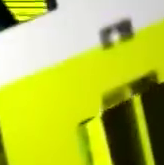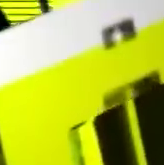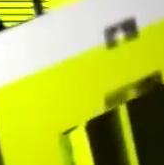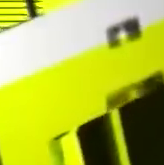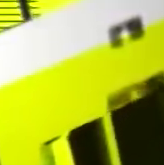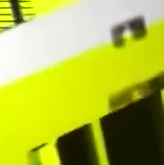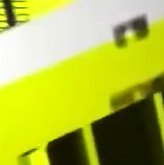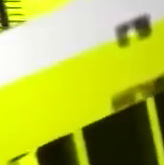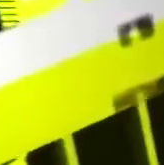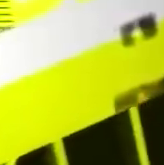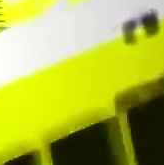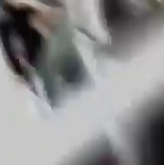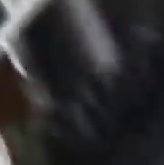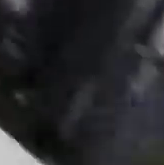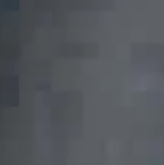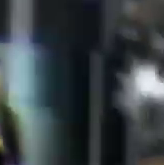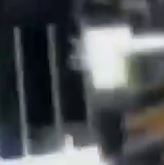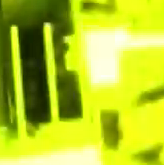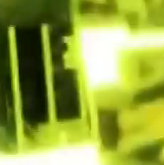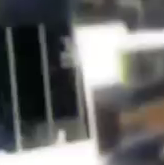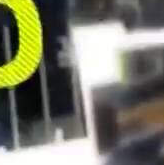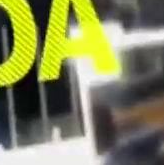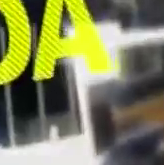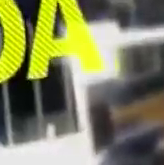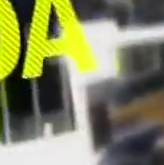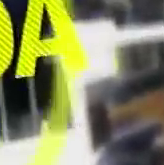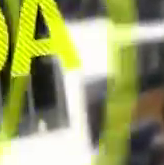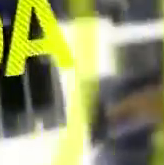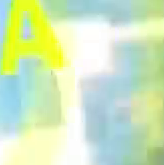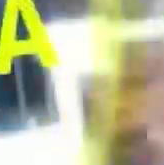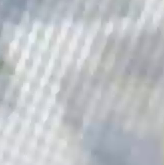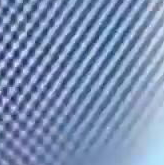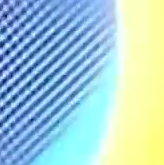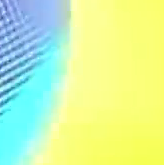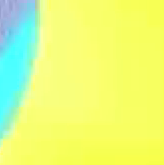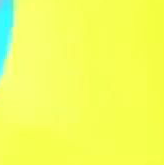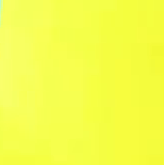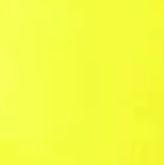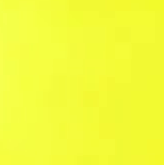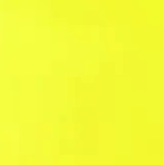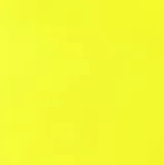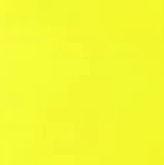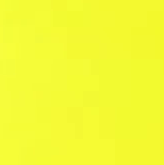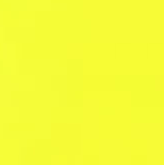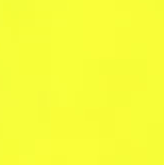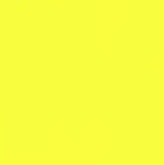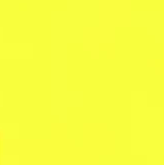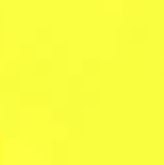Um segundo encaminhamento. Ministério de Santos, no meu estado de São Paulo.